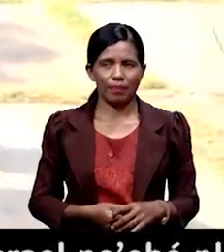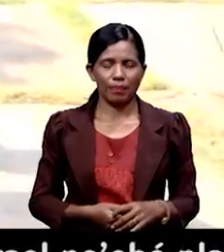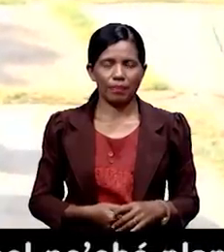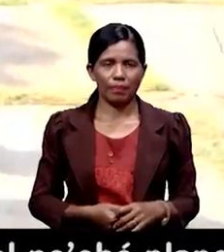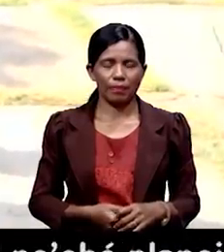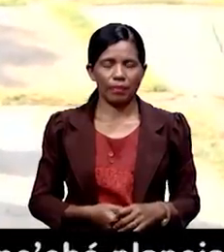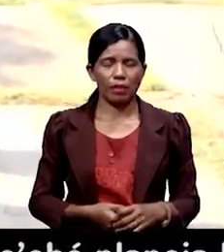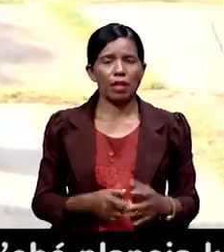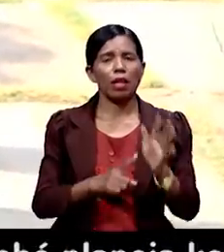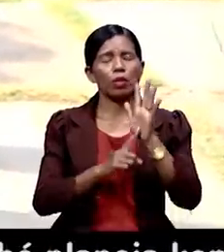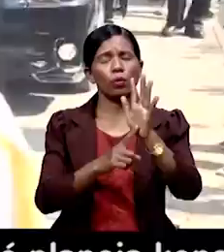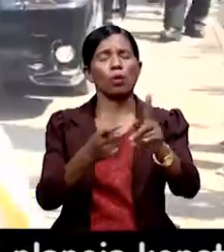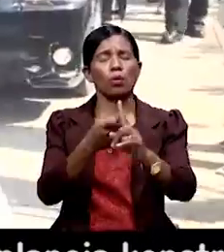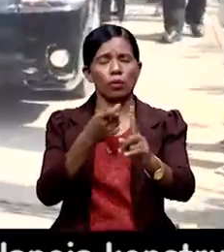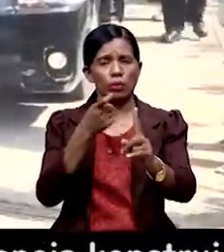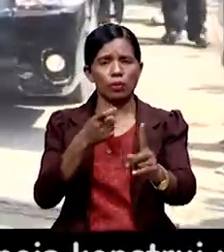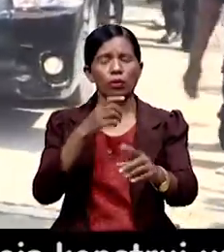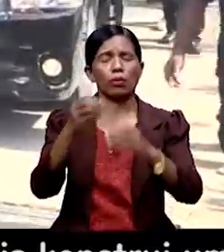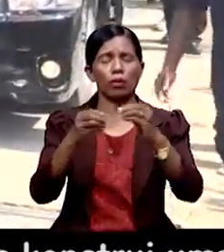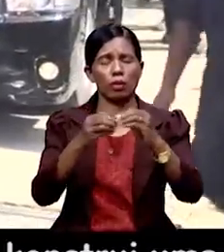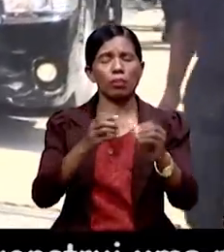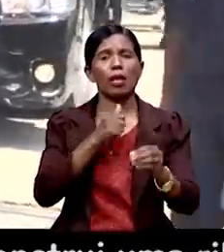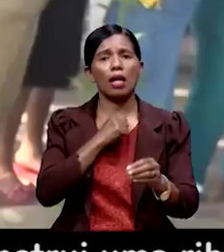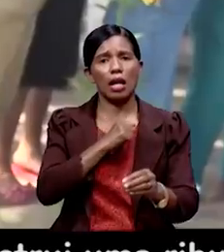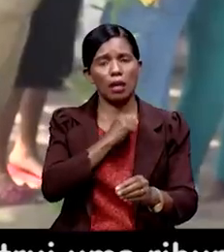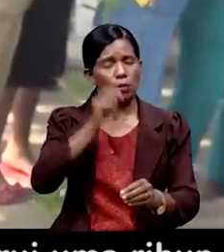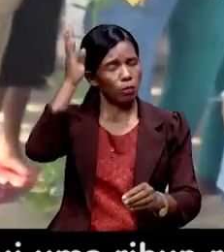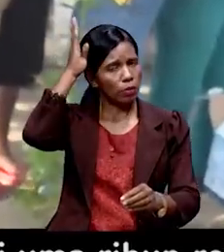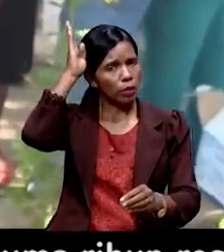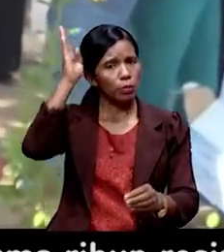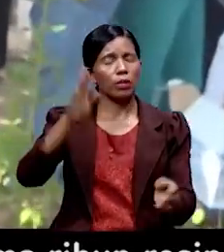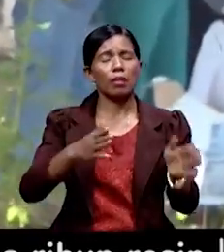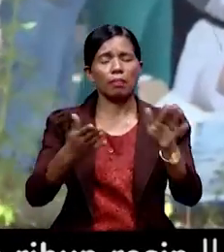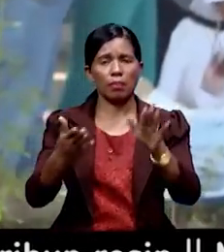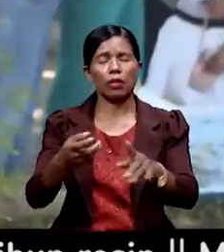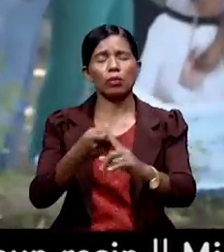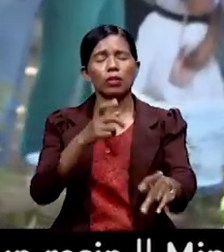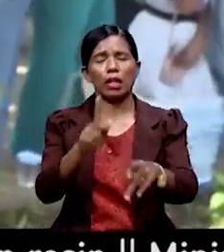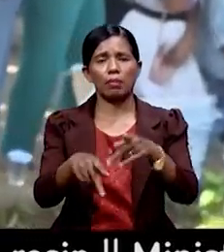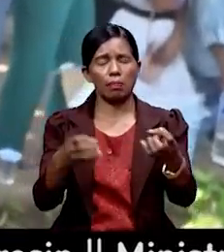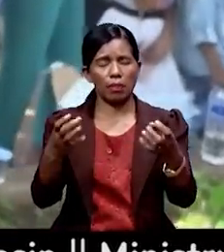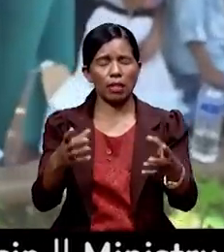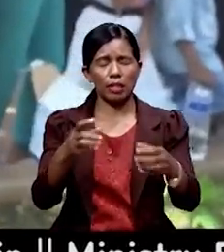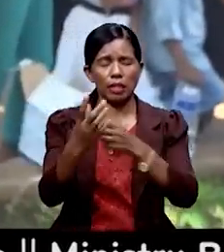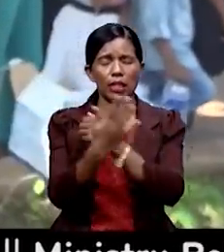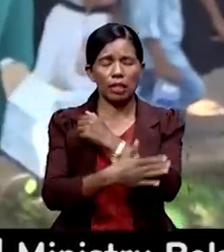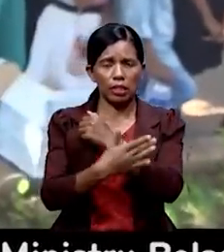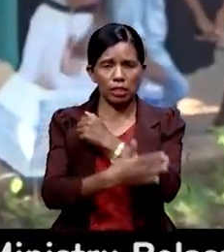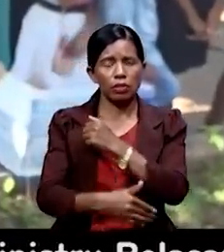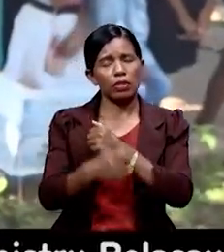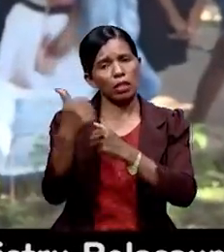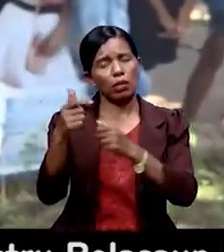Sentido profunda consternação com a Dom Basílio do Nascimento Nemate, mas husi entidade oi e railaran nomos husi